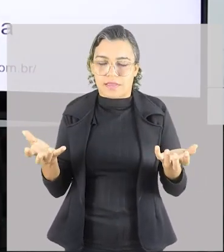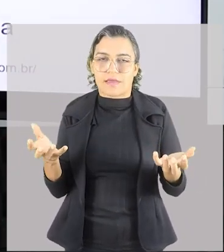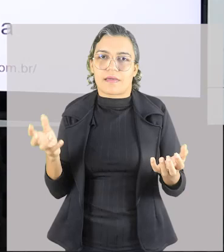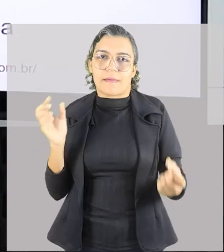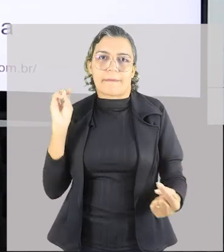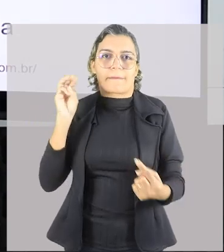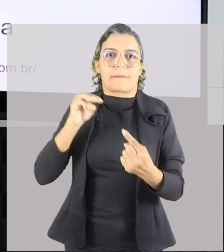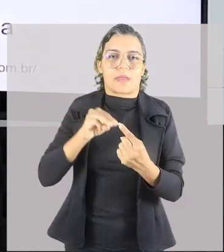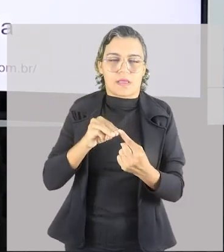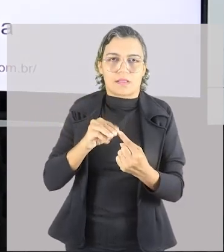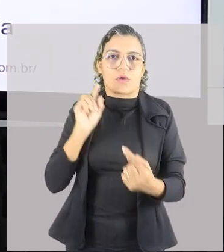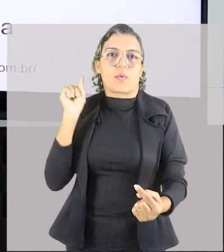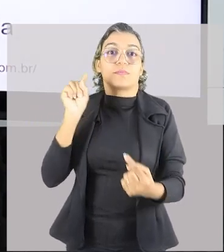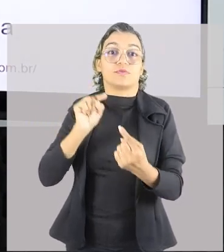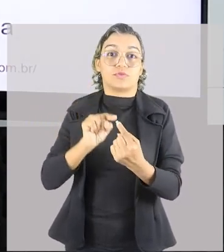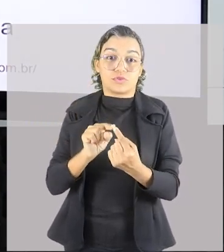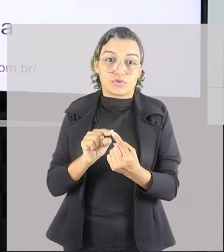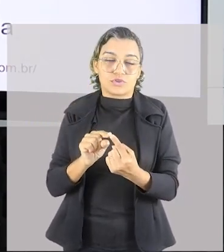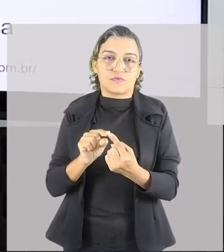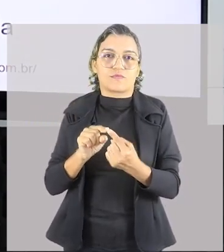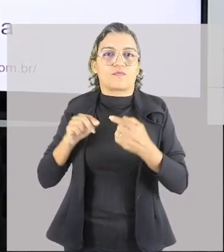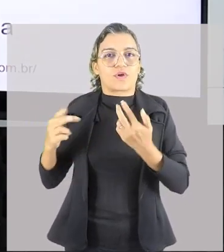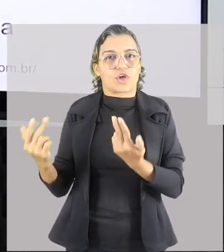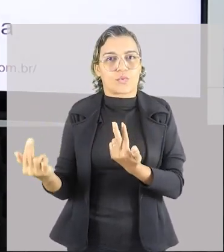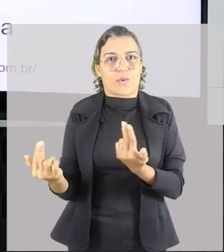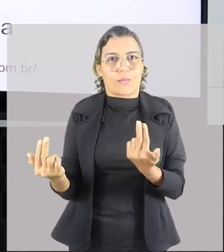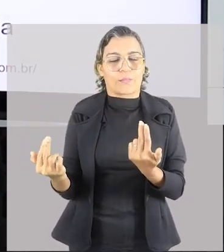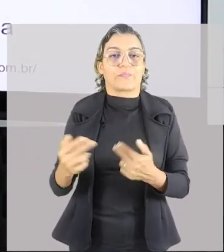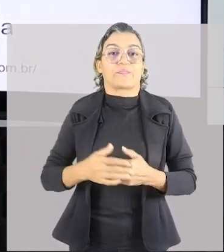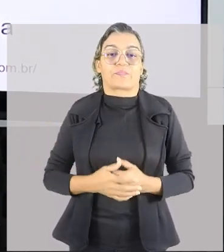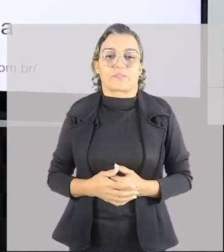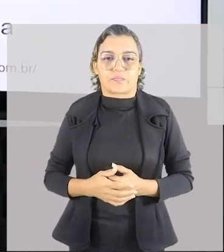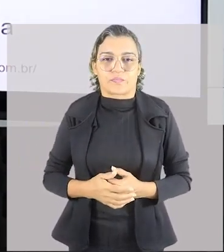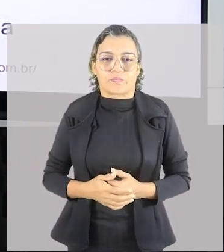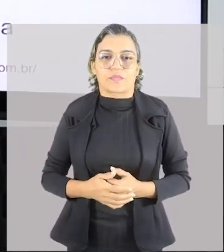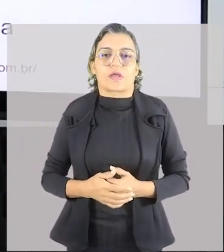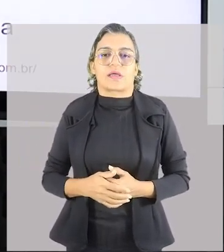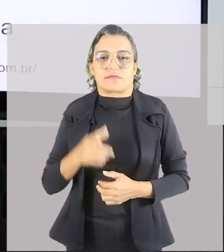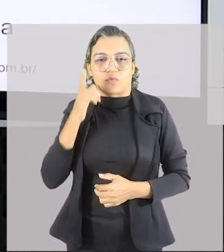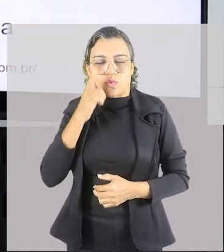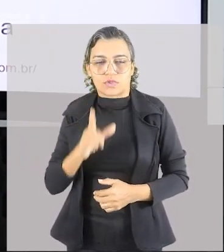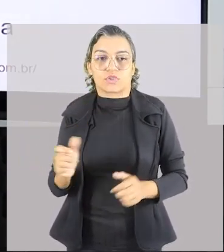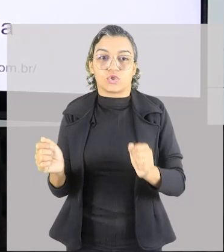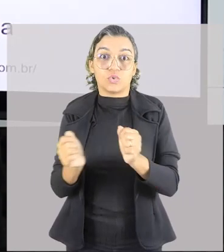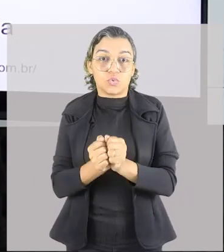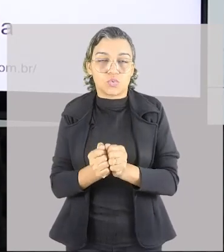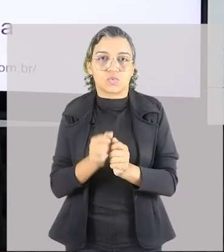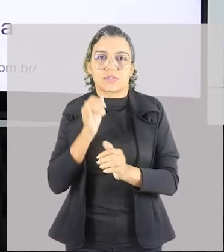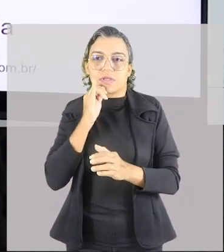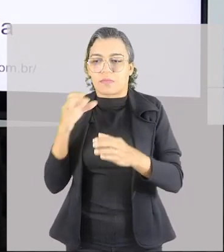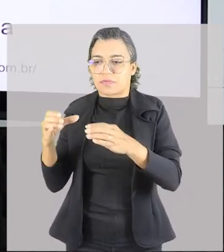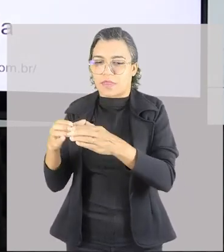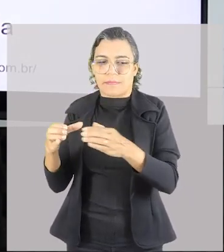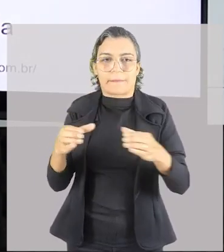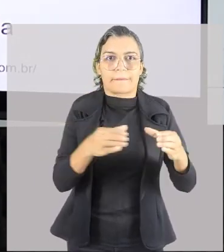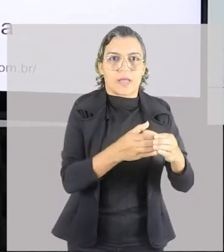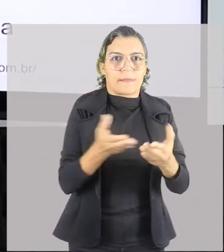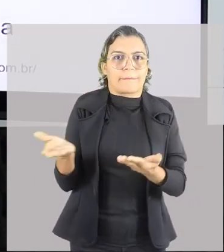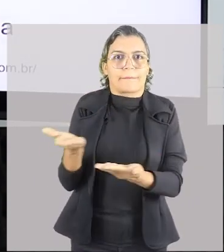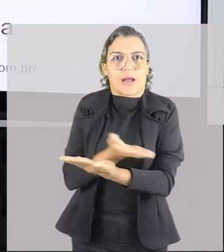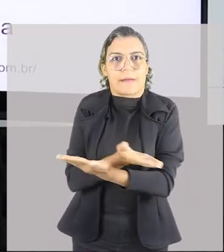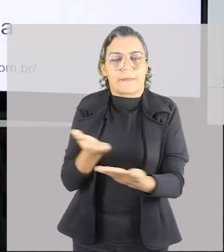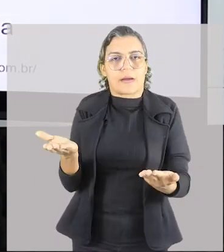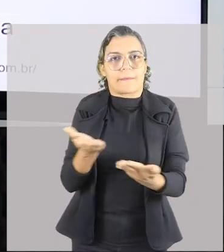um objetivo comum, beleza? Ganhar com o outro, então existe a cooperação, existe